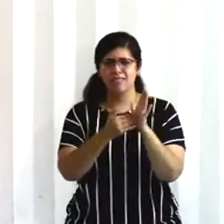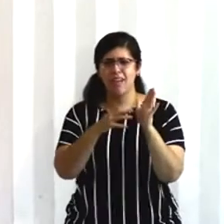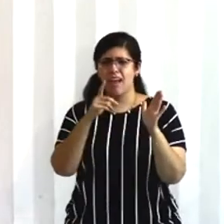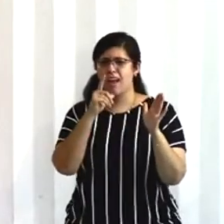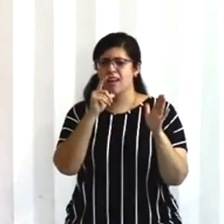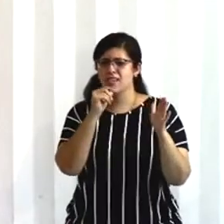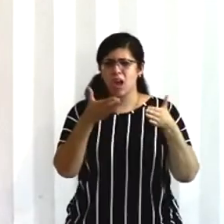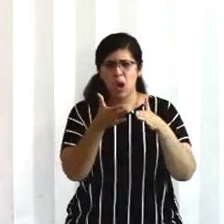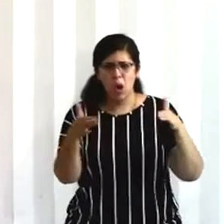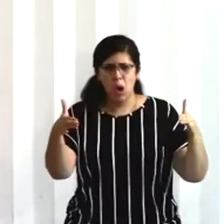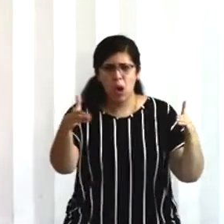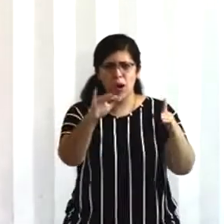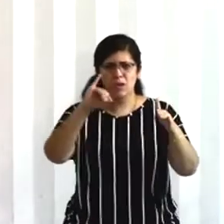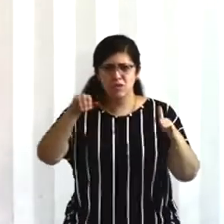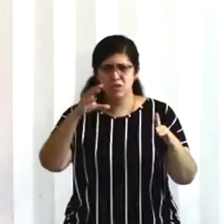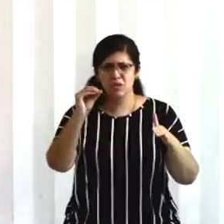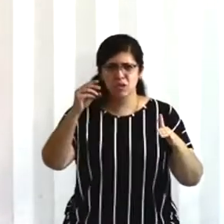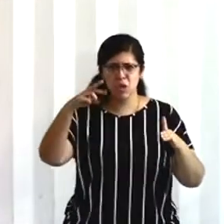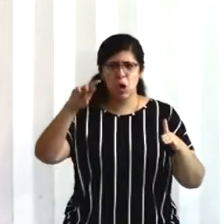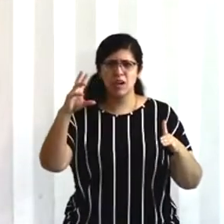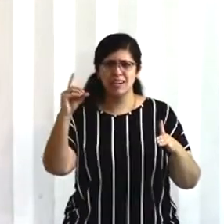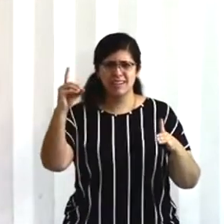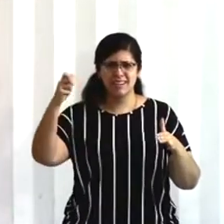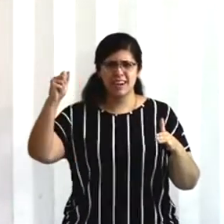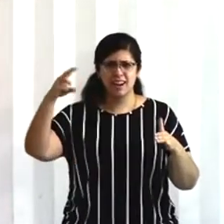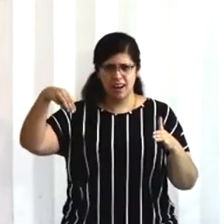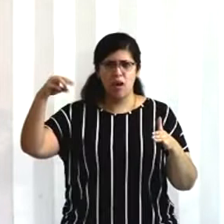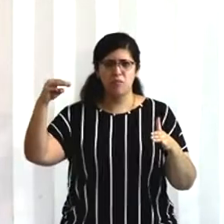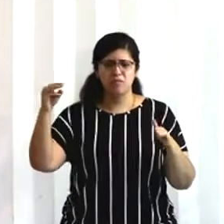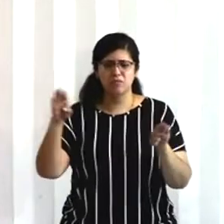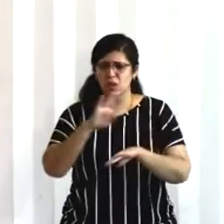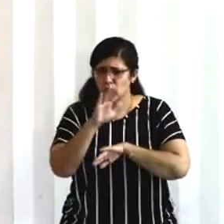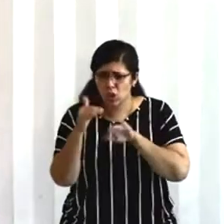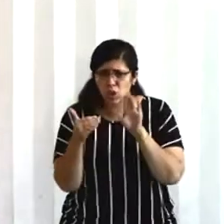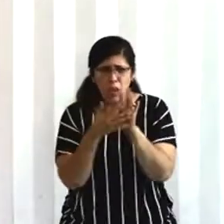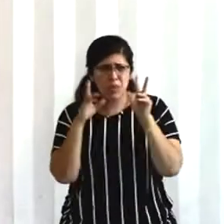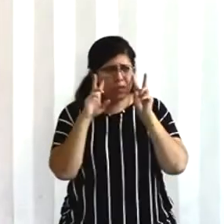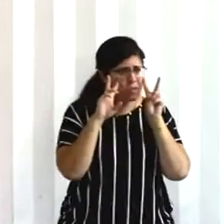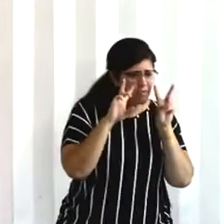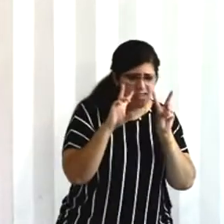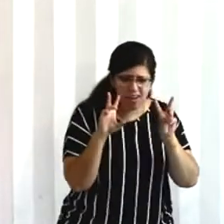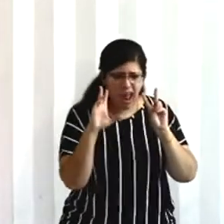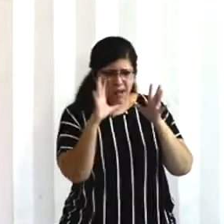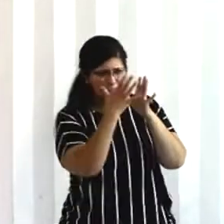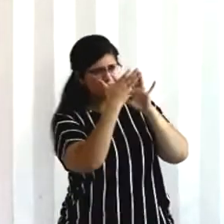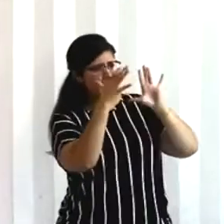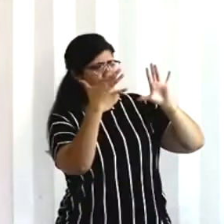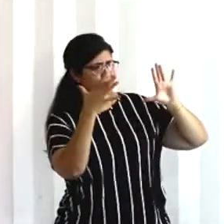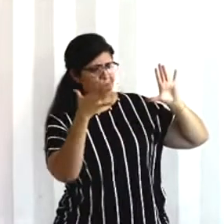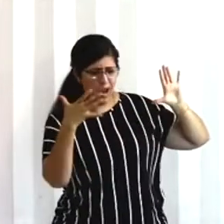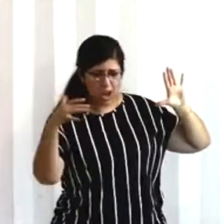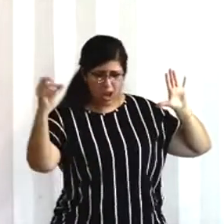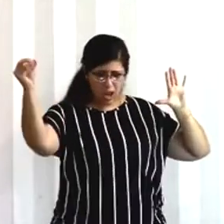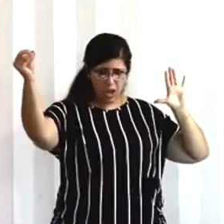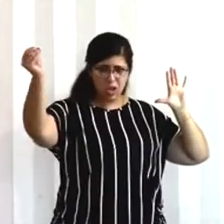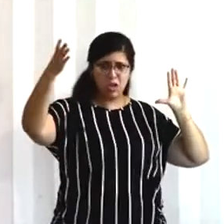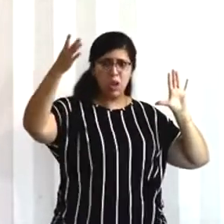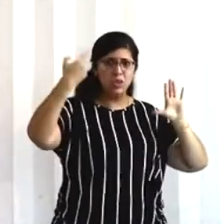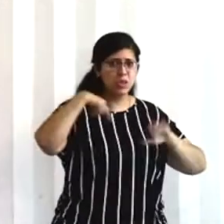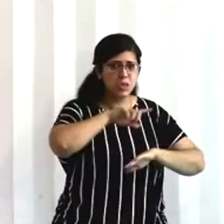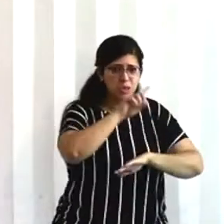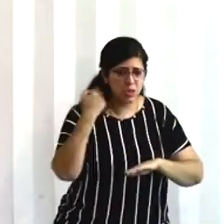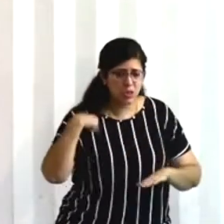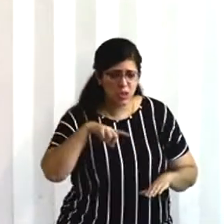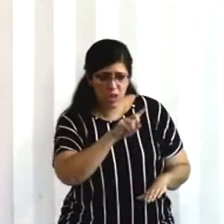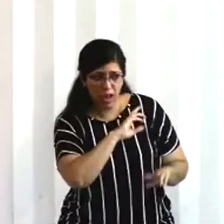O povo que andava em trevas viu grande luz, e aos que viviam na região da sombra da morte,